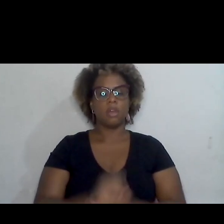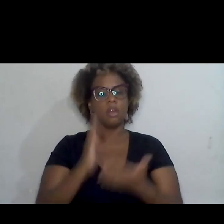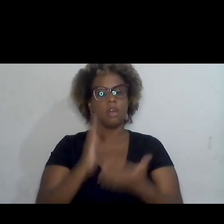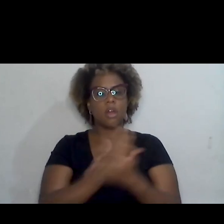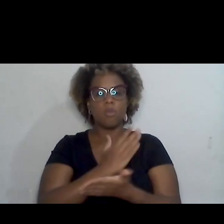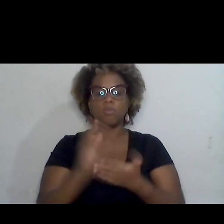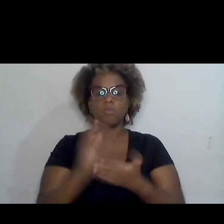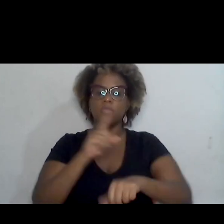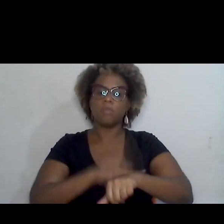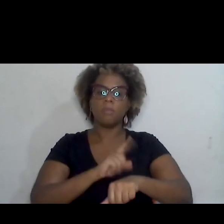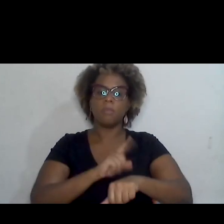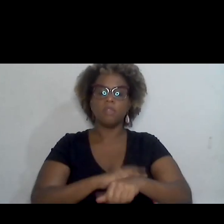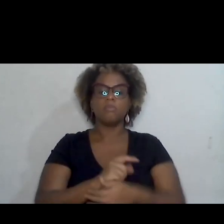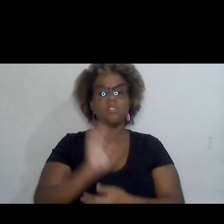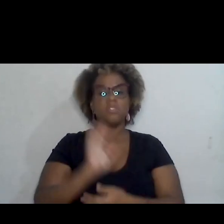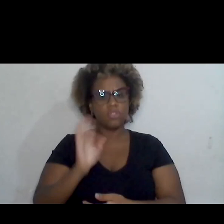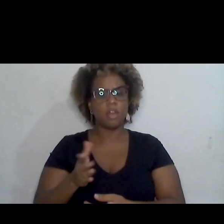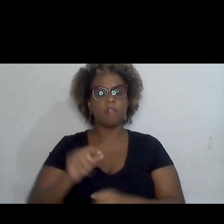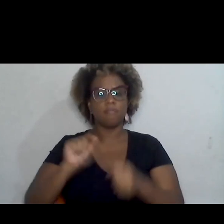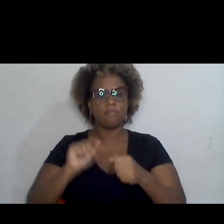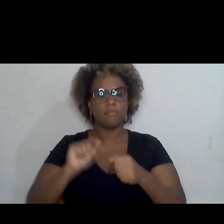já foi feito e não,